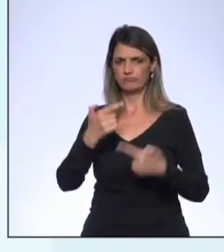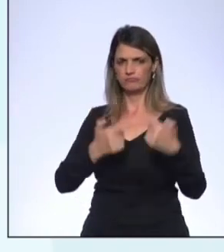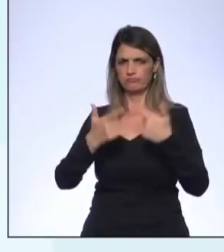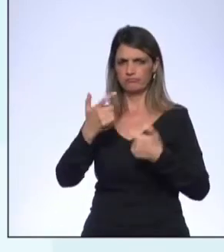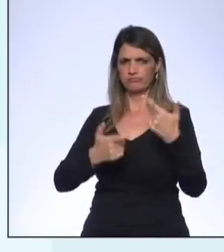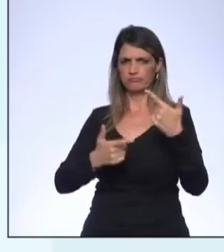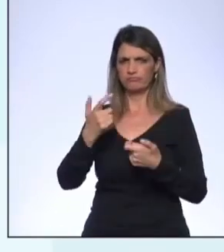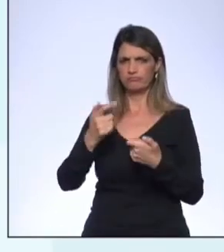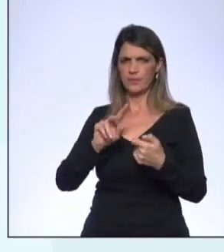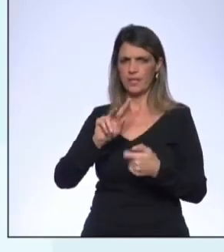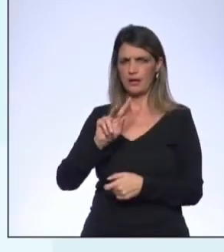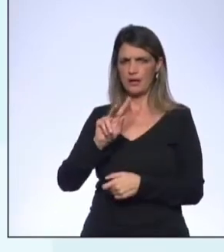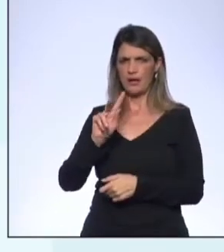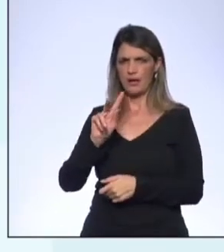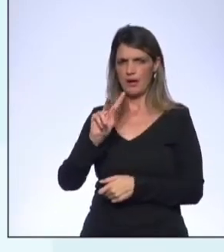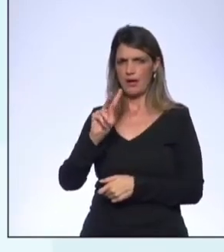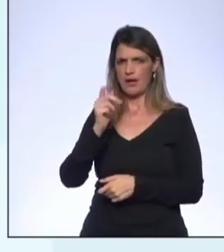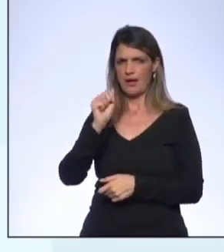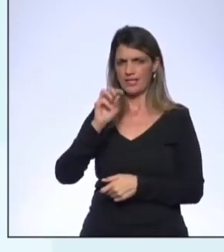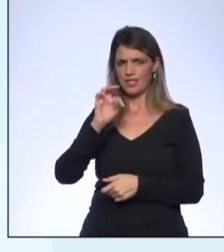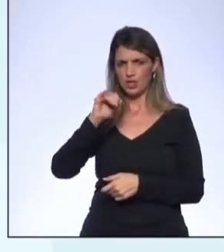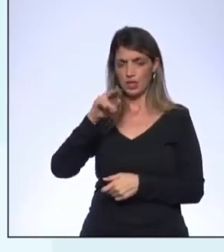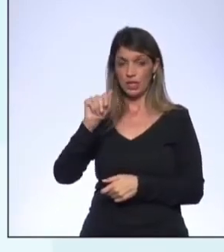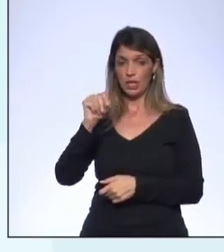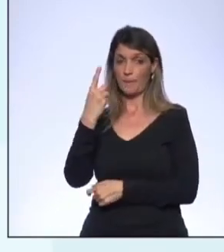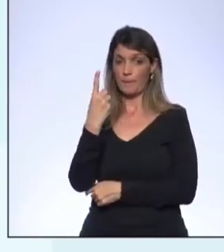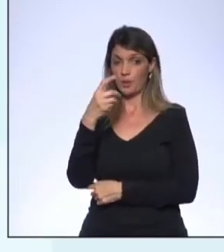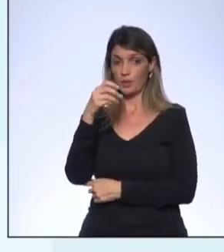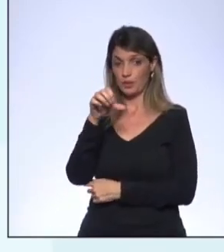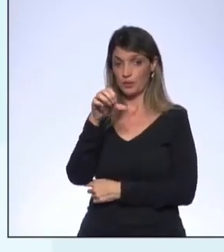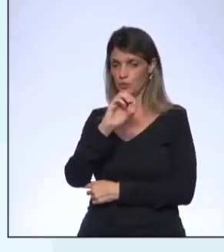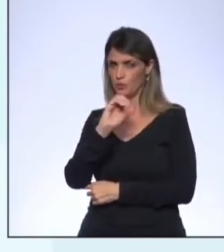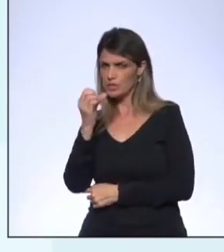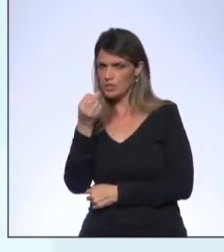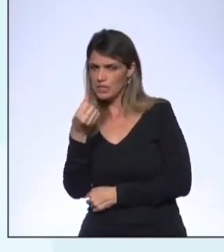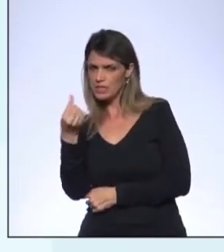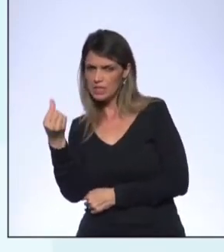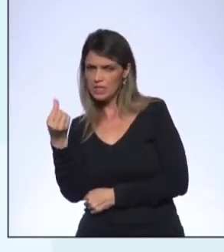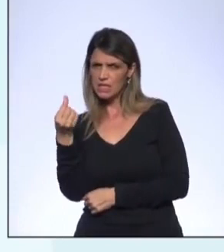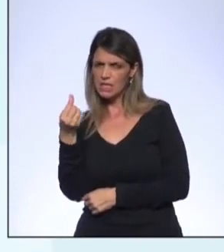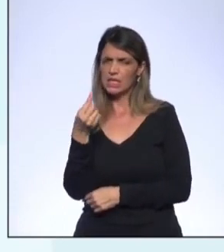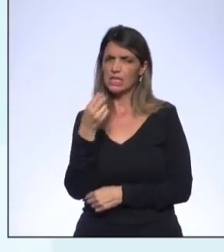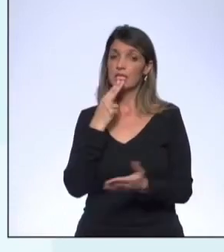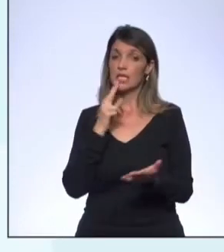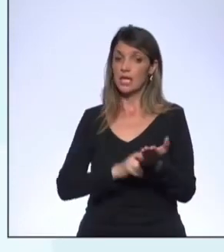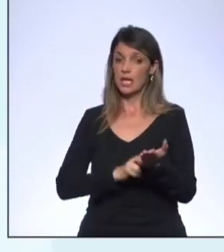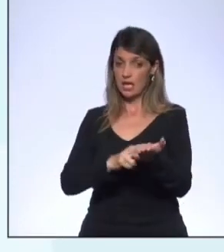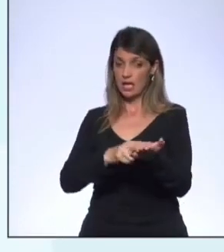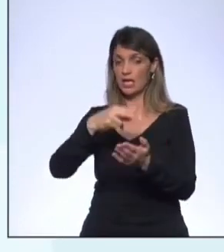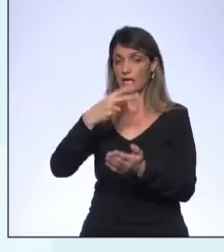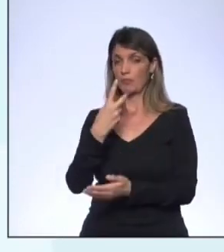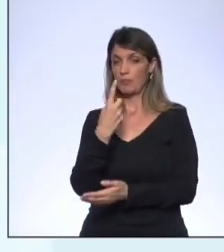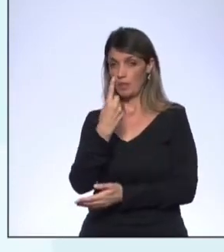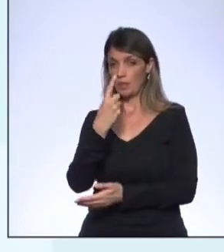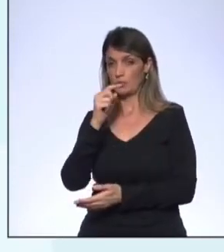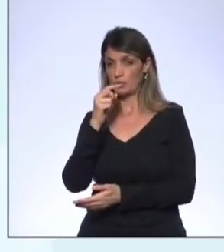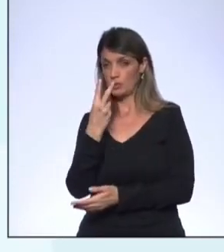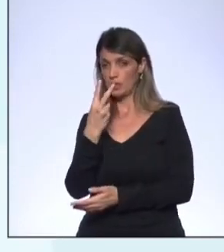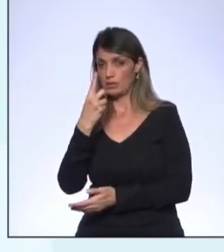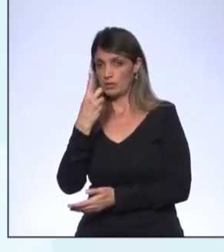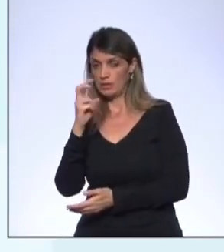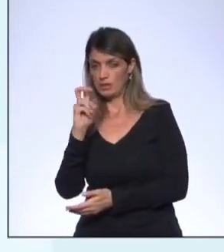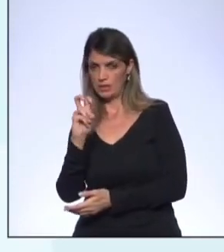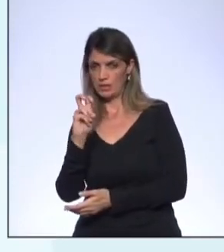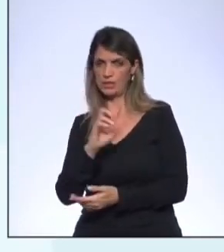Hastings, 1066, Magna Carta, 1215, como reação ao reinado de João